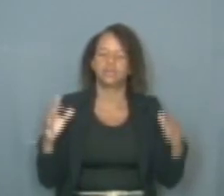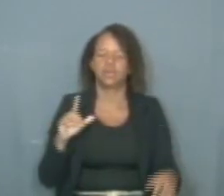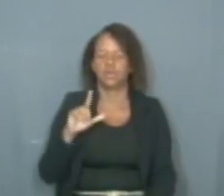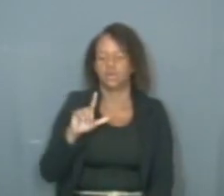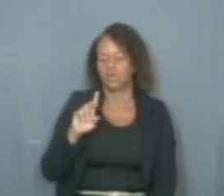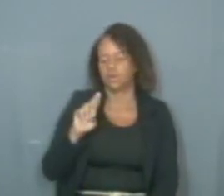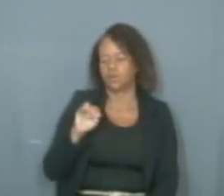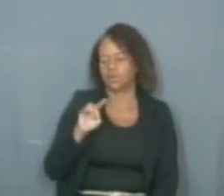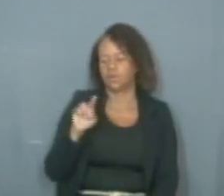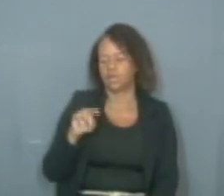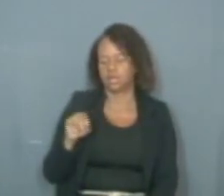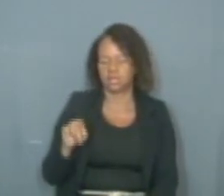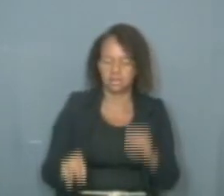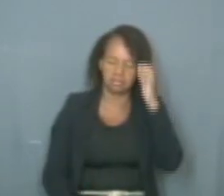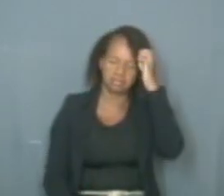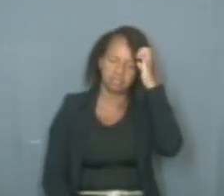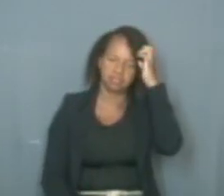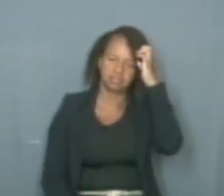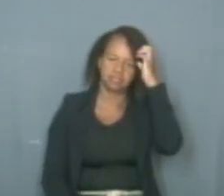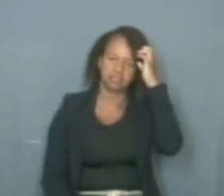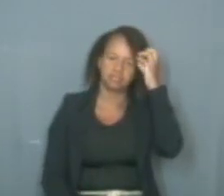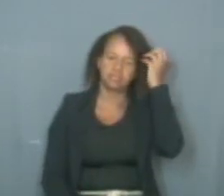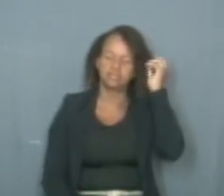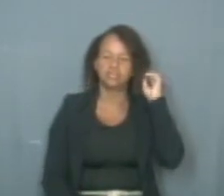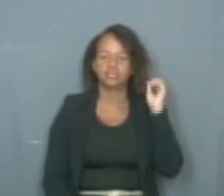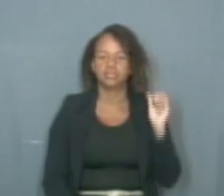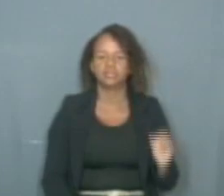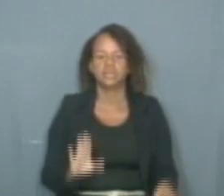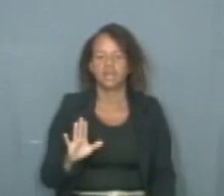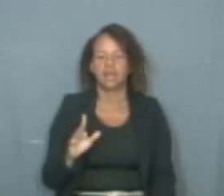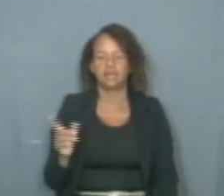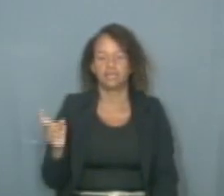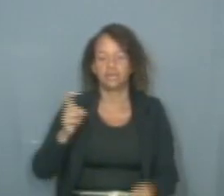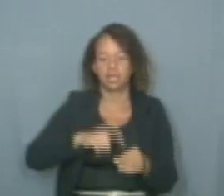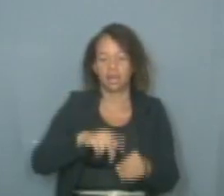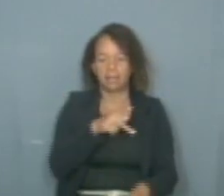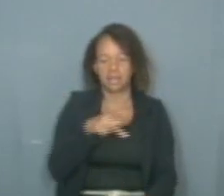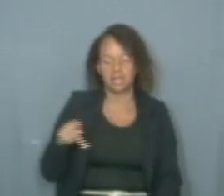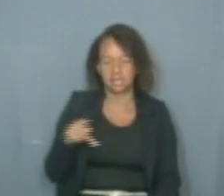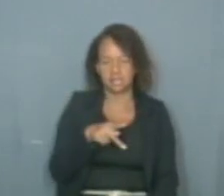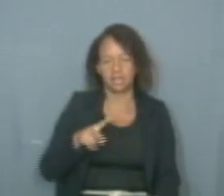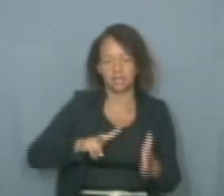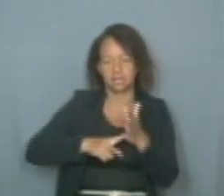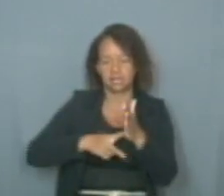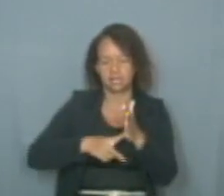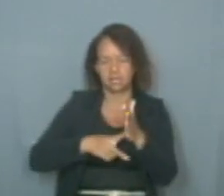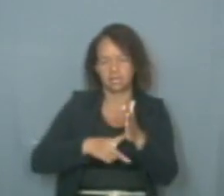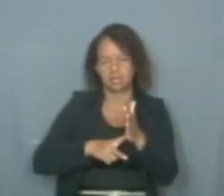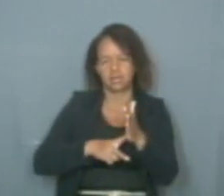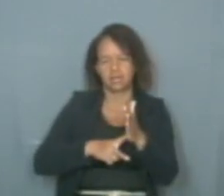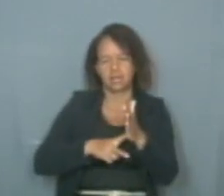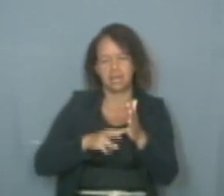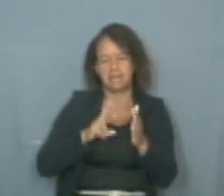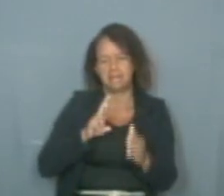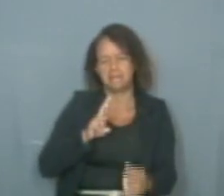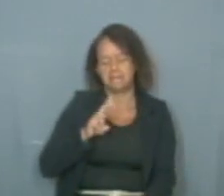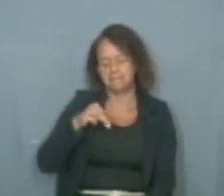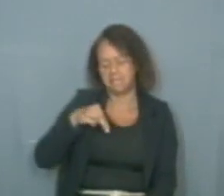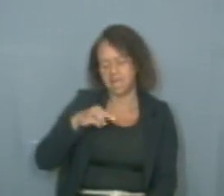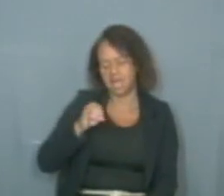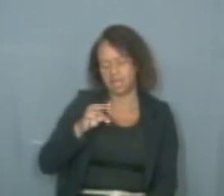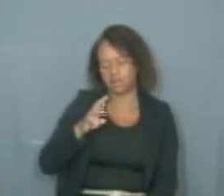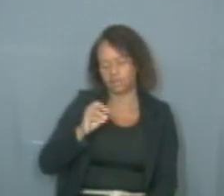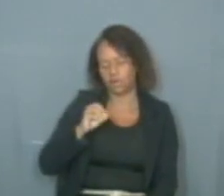Luiz Soares pela recondução à presidência do Sindicato dos Metroviários de Pernambuco,